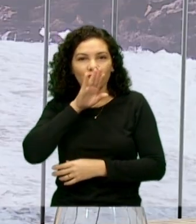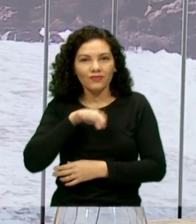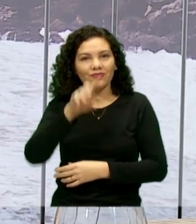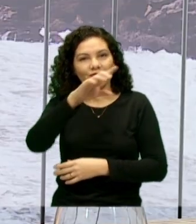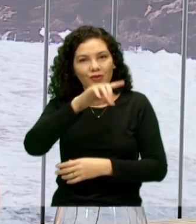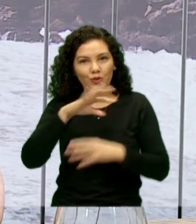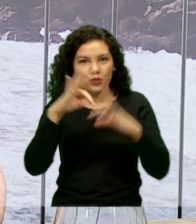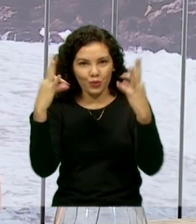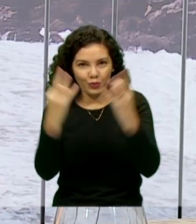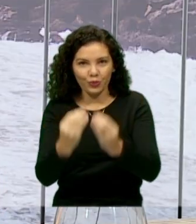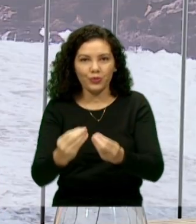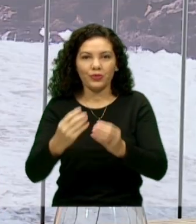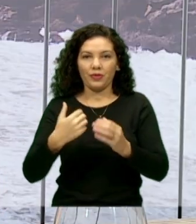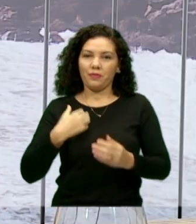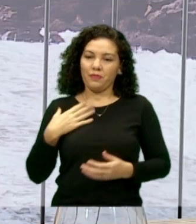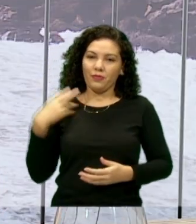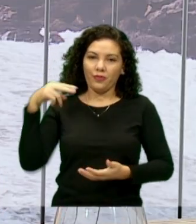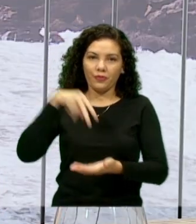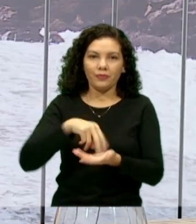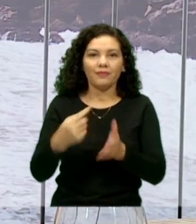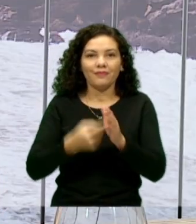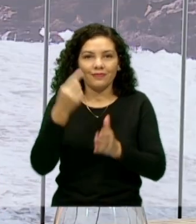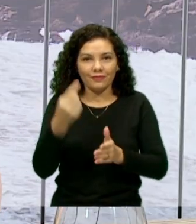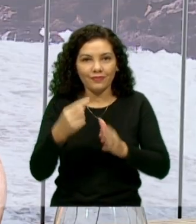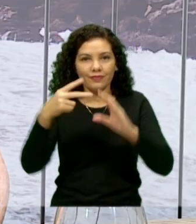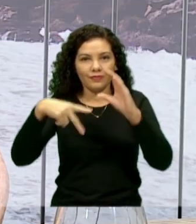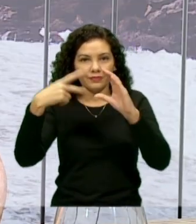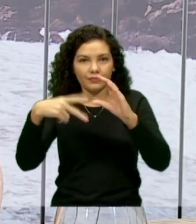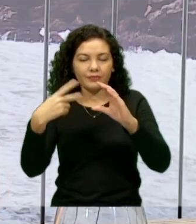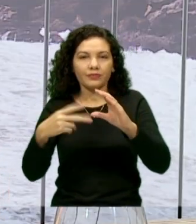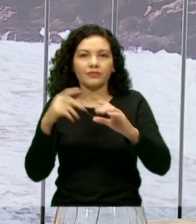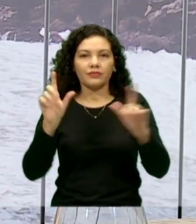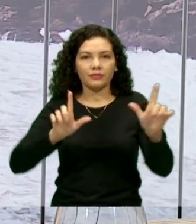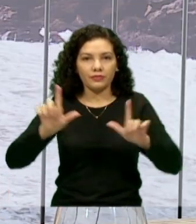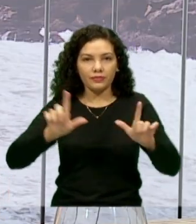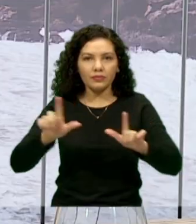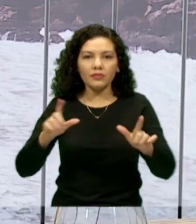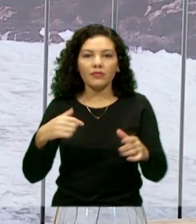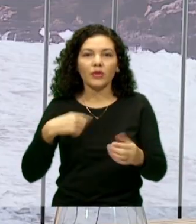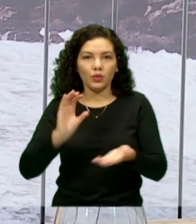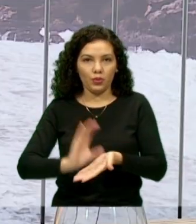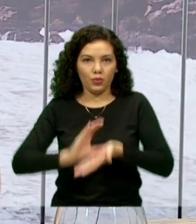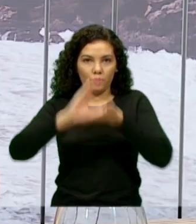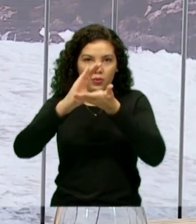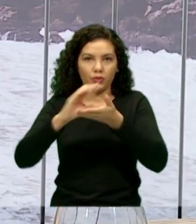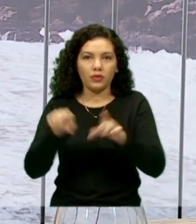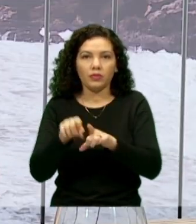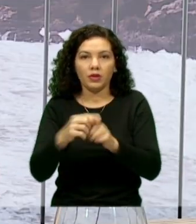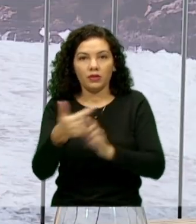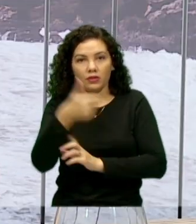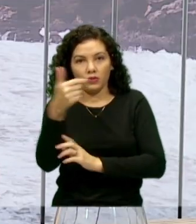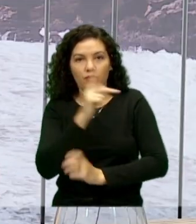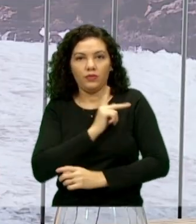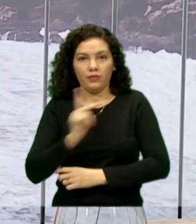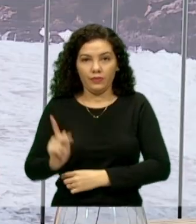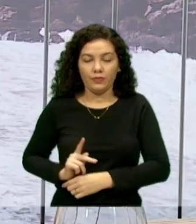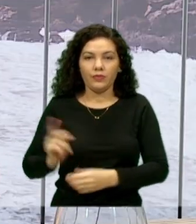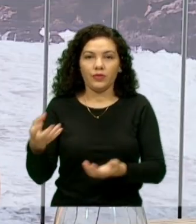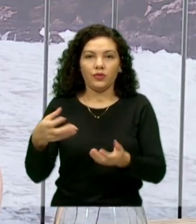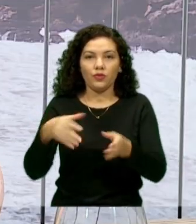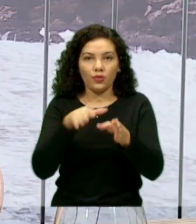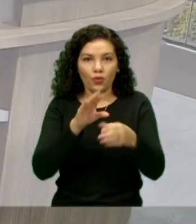telespectadores. Minha primeira vez aqui na TV Câmara. Além de conselheira, também estou vice-presidente do